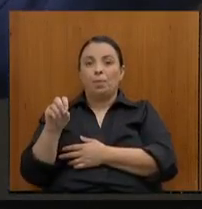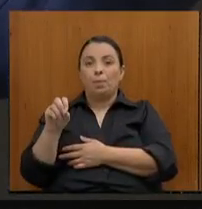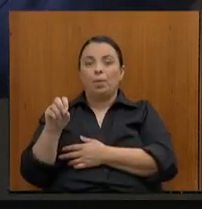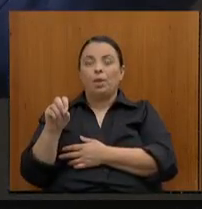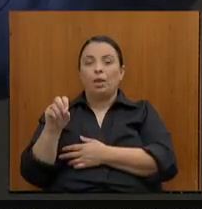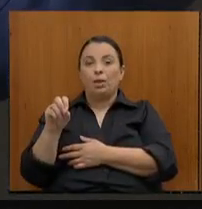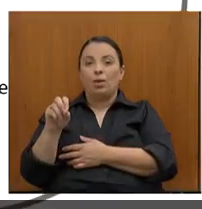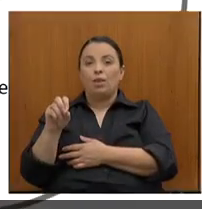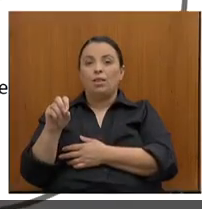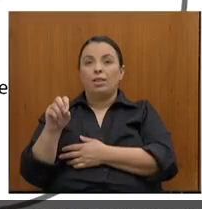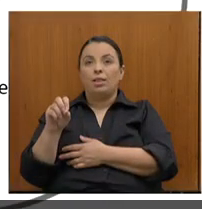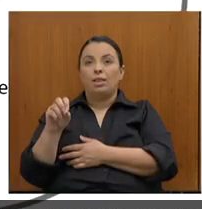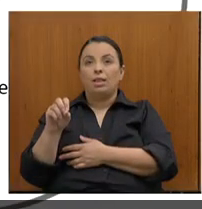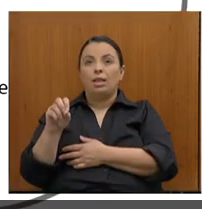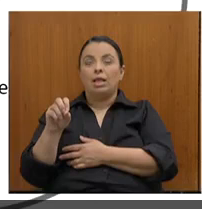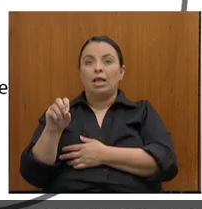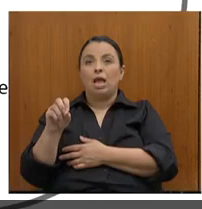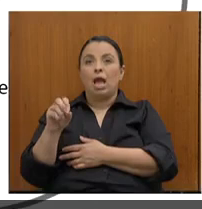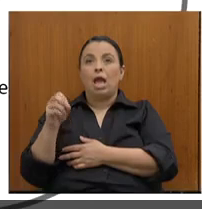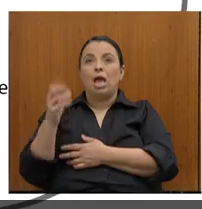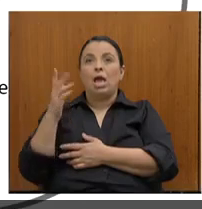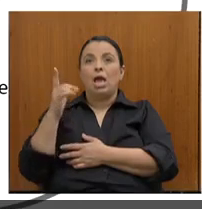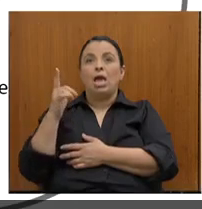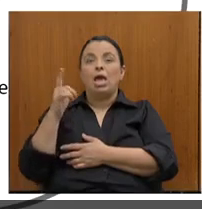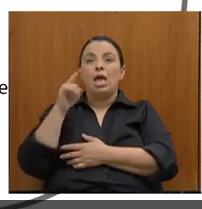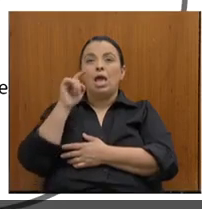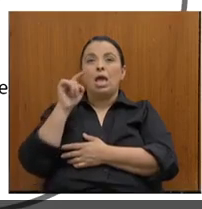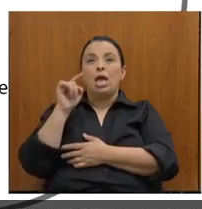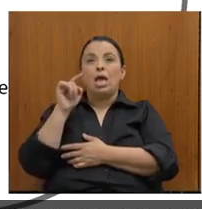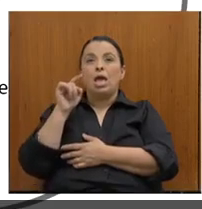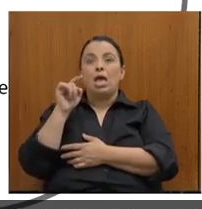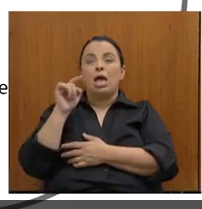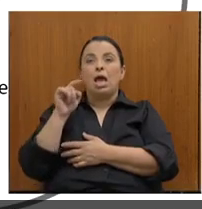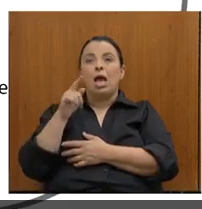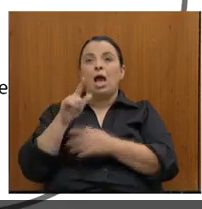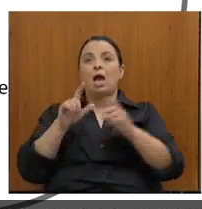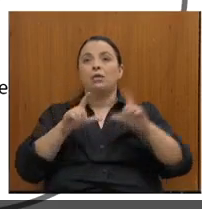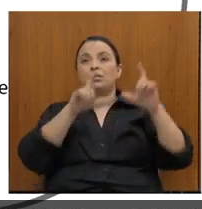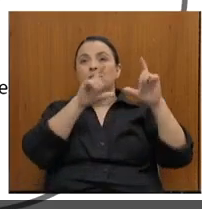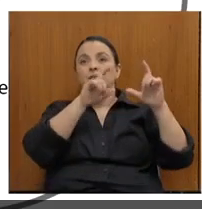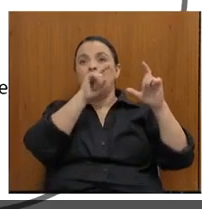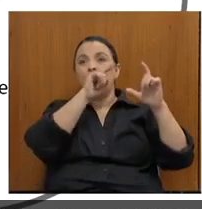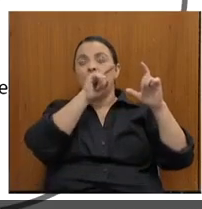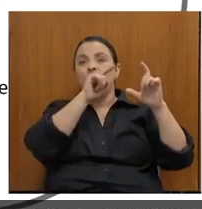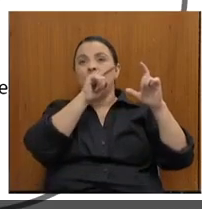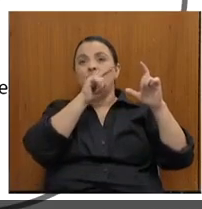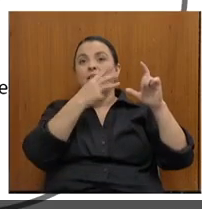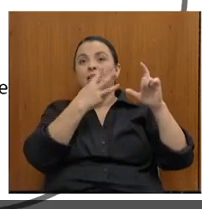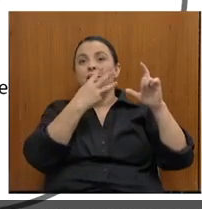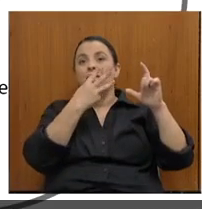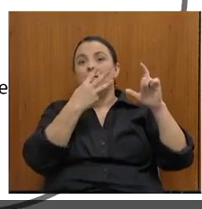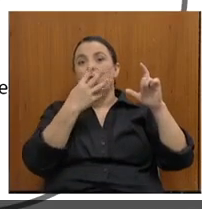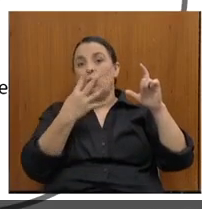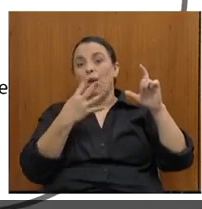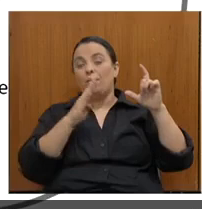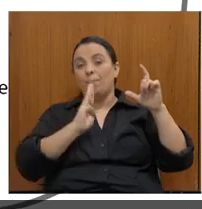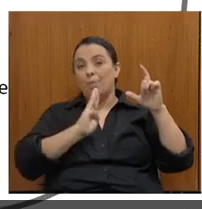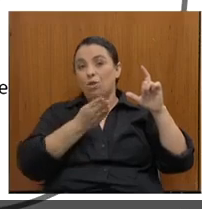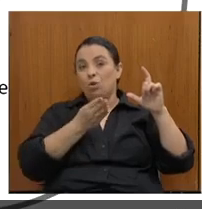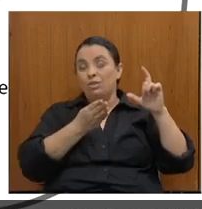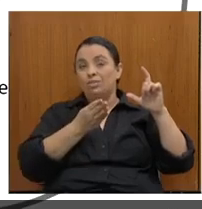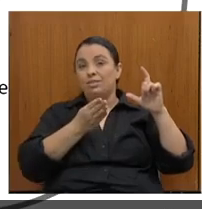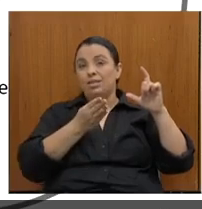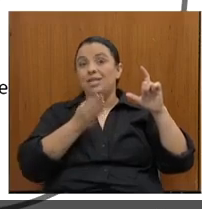daquela eu vou aquele aquela emissão dos 34 bilhões de toneladas para 0